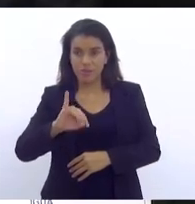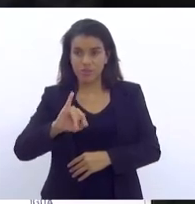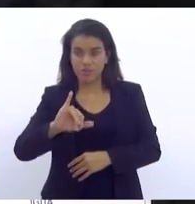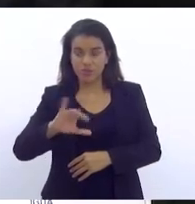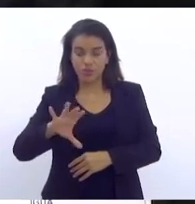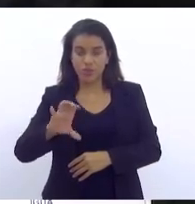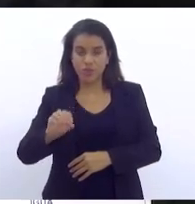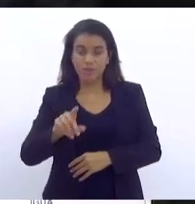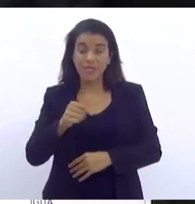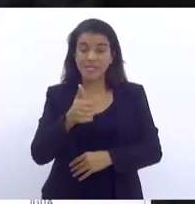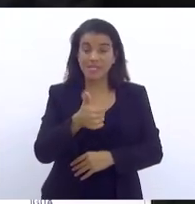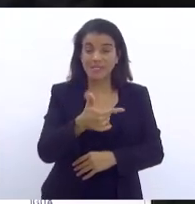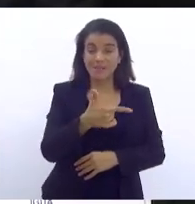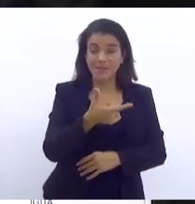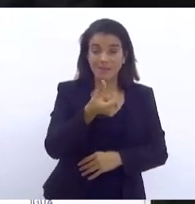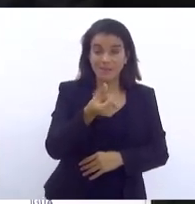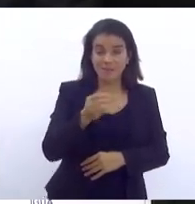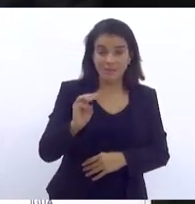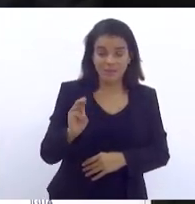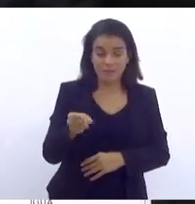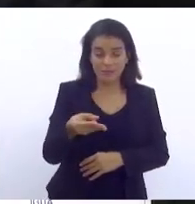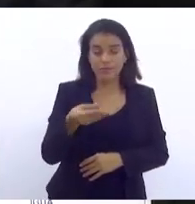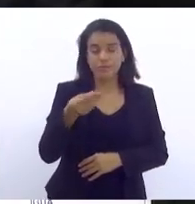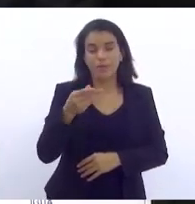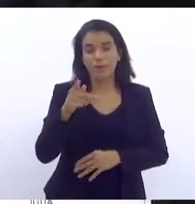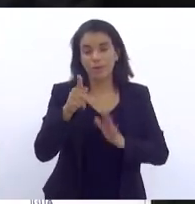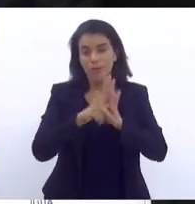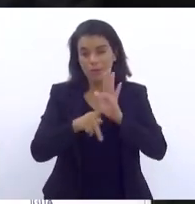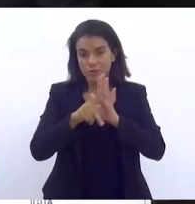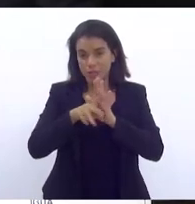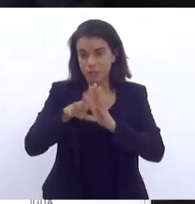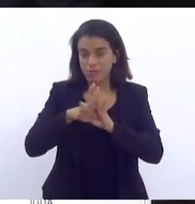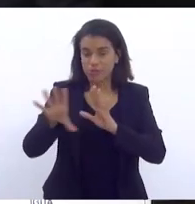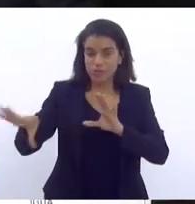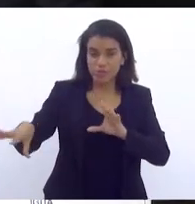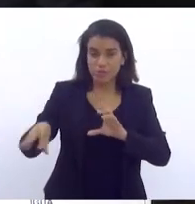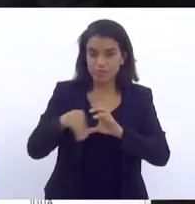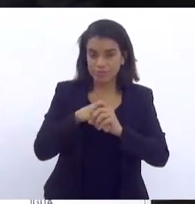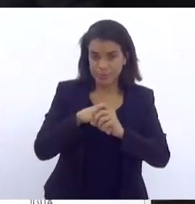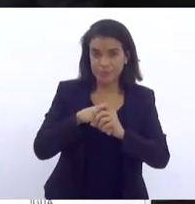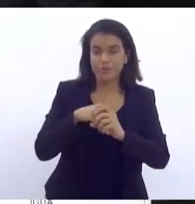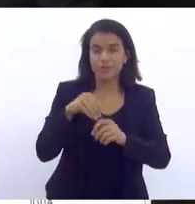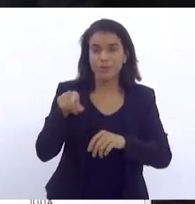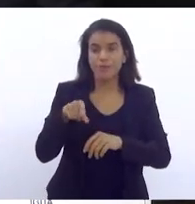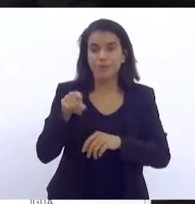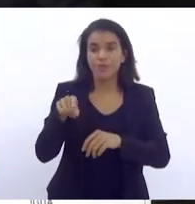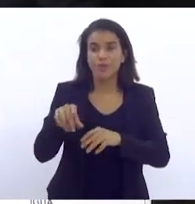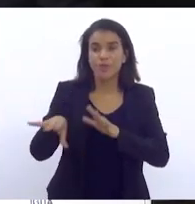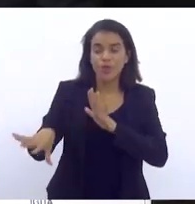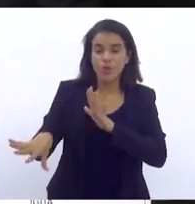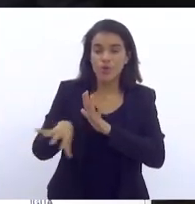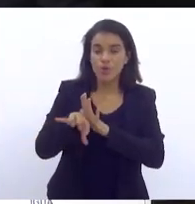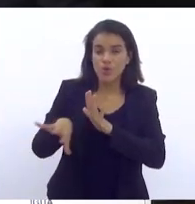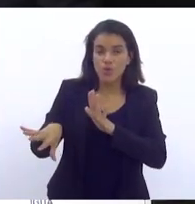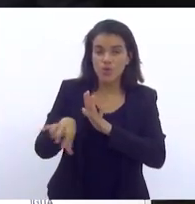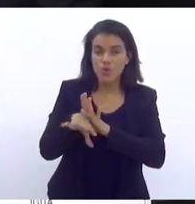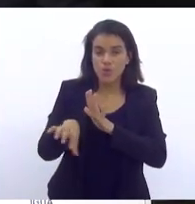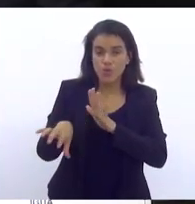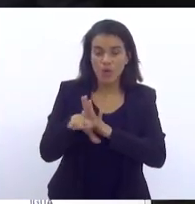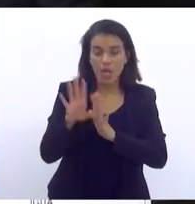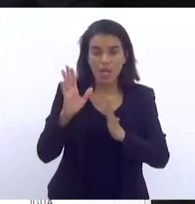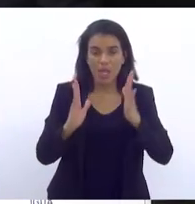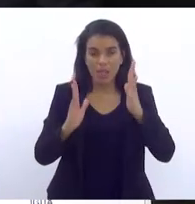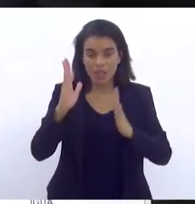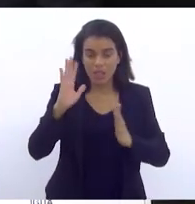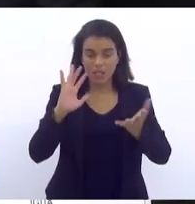126 milhões para o projeto de implantação de coletores de tempo seco como falou aqui a representante